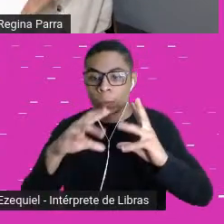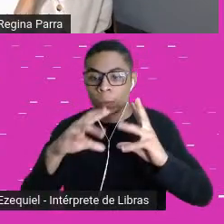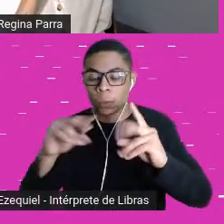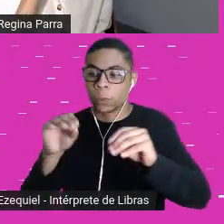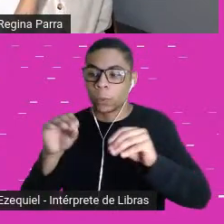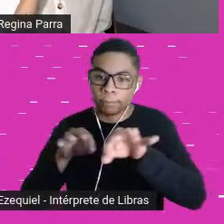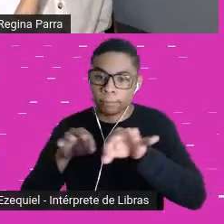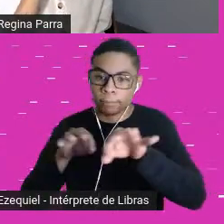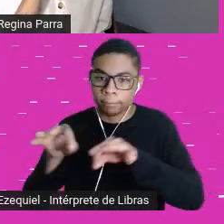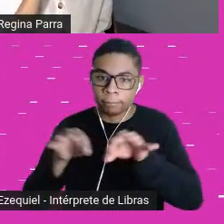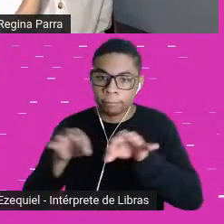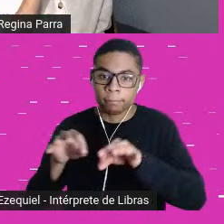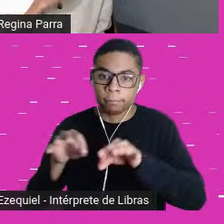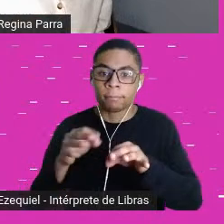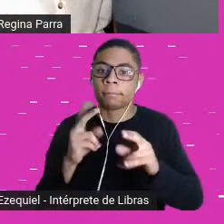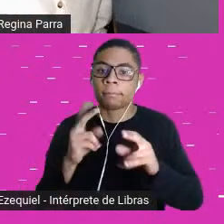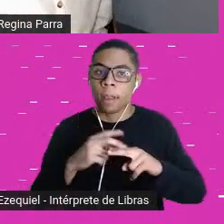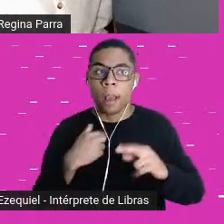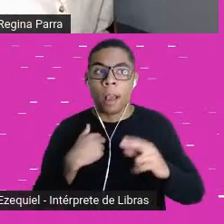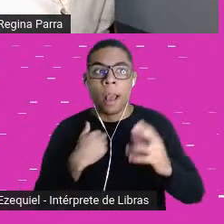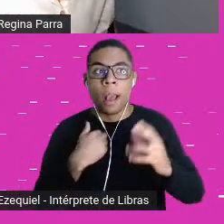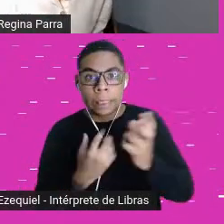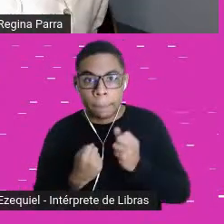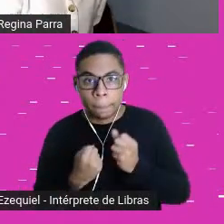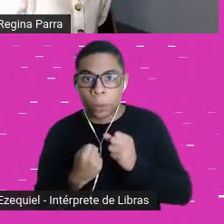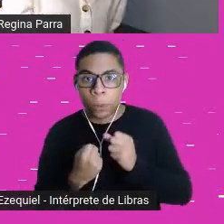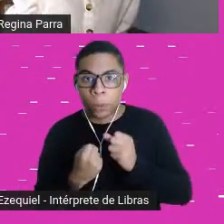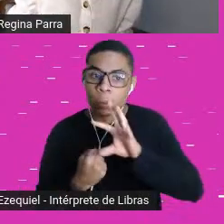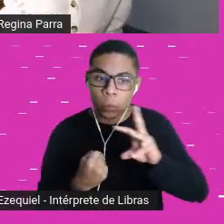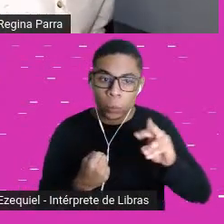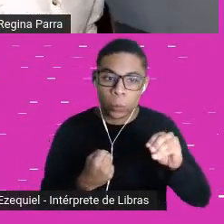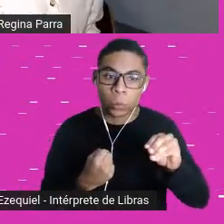dessa primeira montagem, vamos dizer assim,